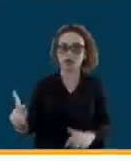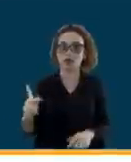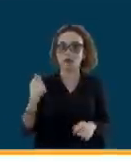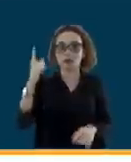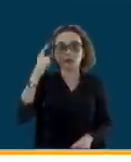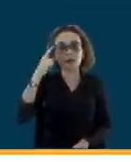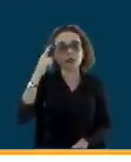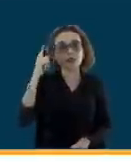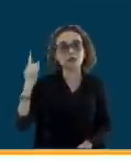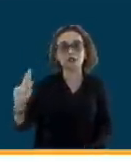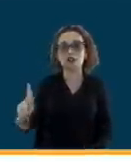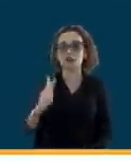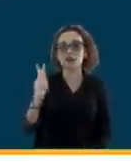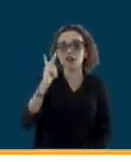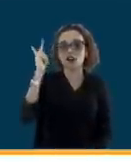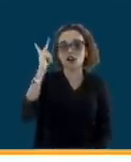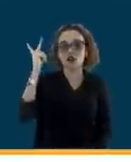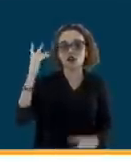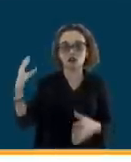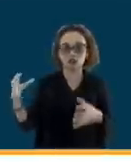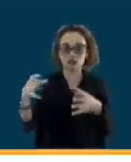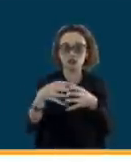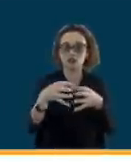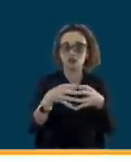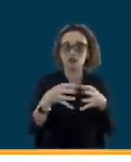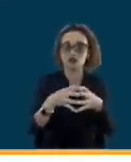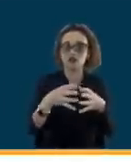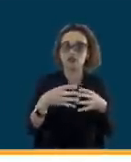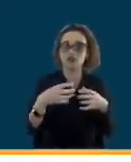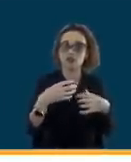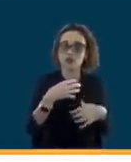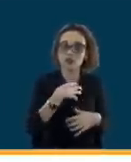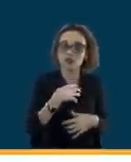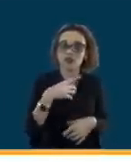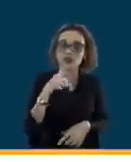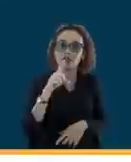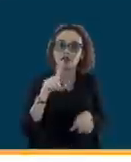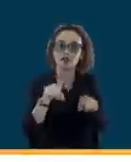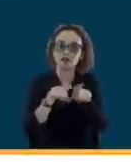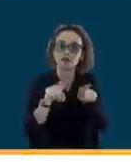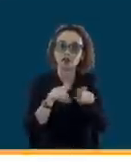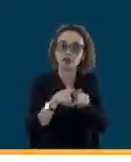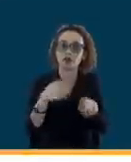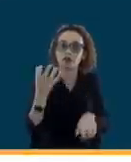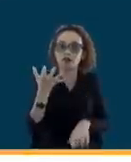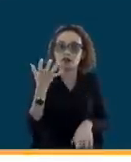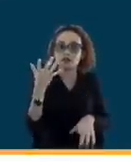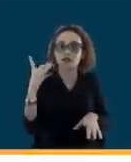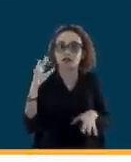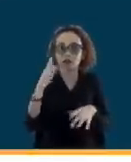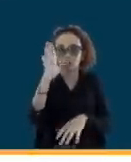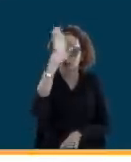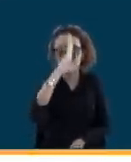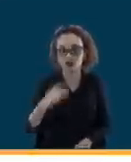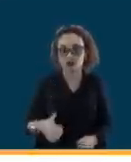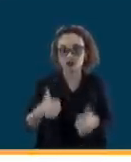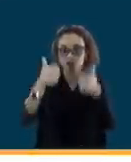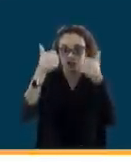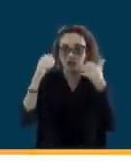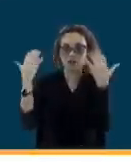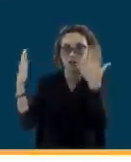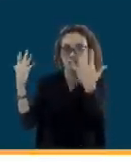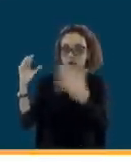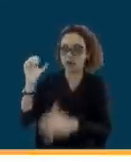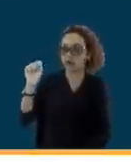do coletivo e do afeto que une todas as pessoas que querem um Brasil melhor. Muito obrigada, parabéns aí ao SESC e a todos que